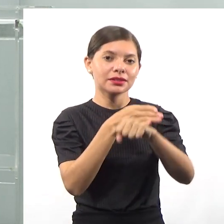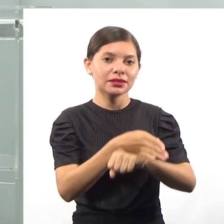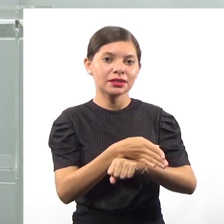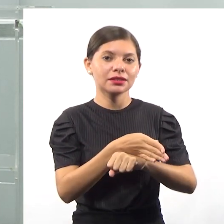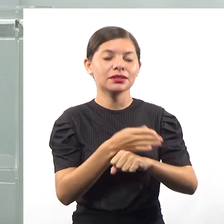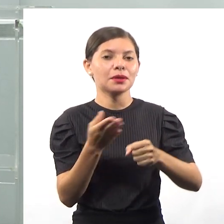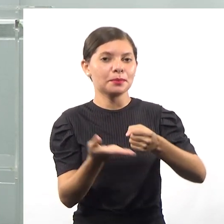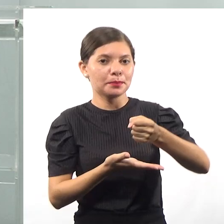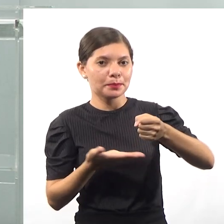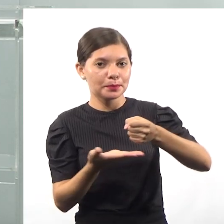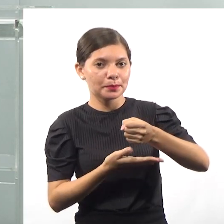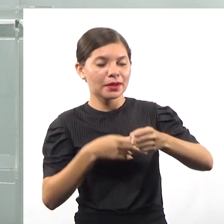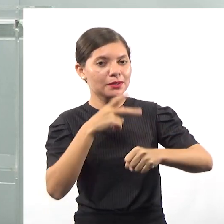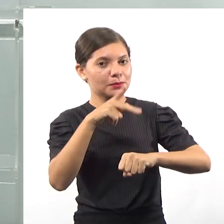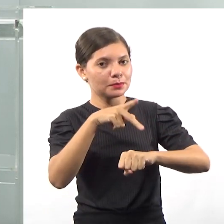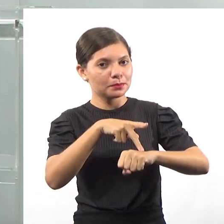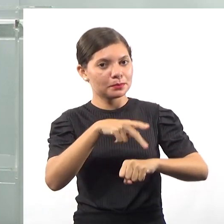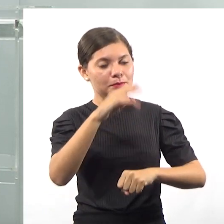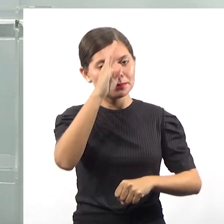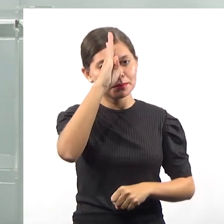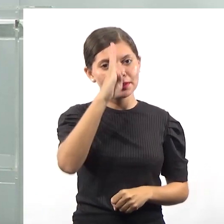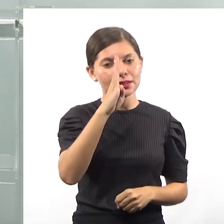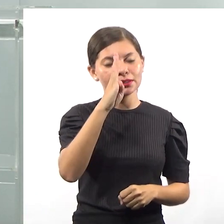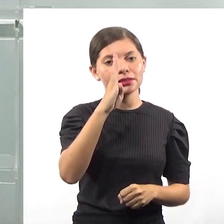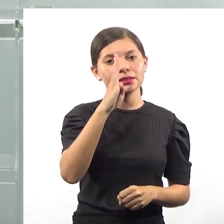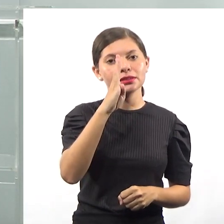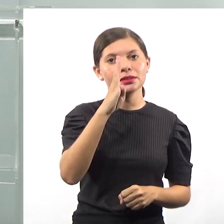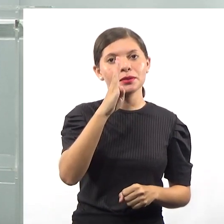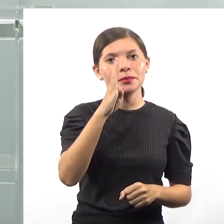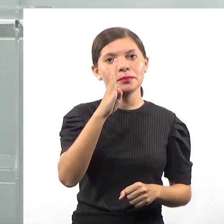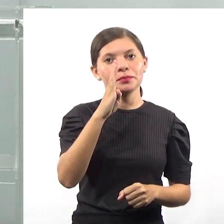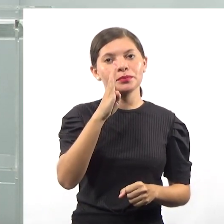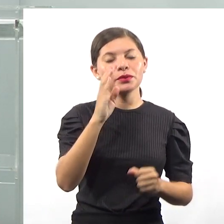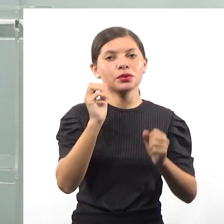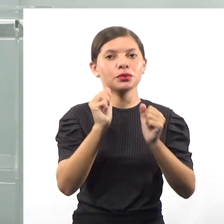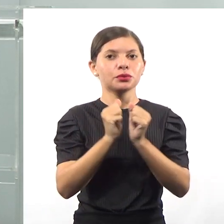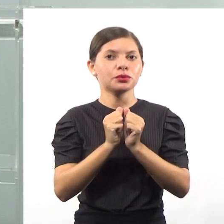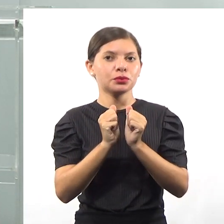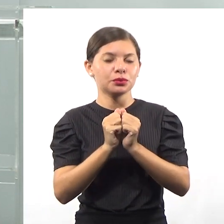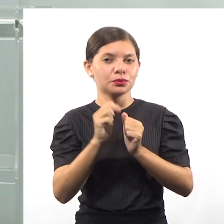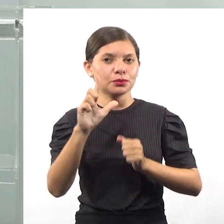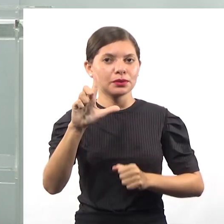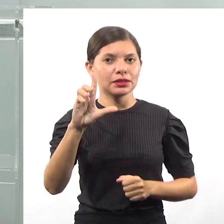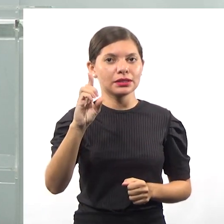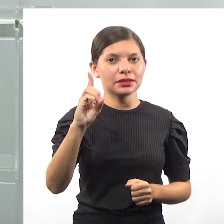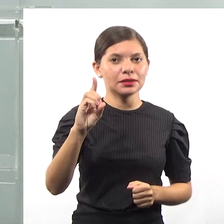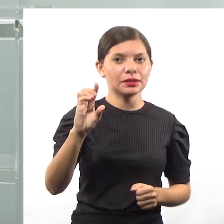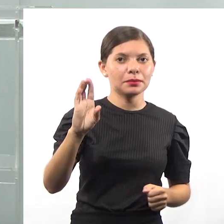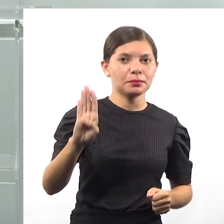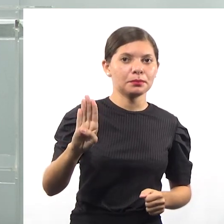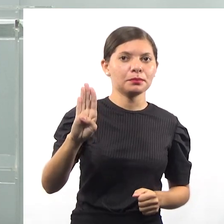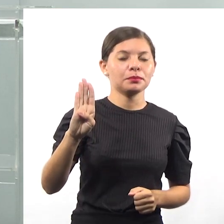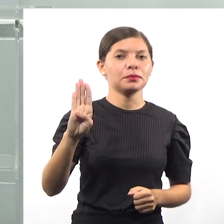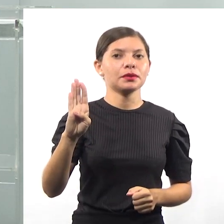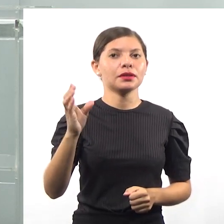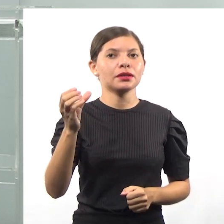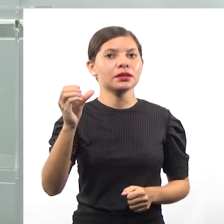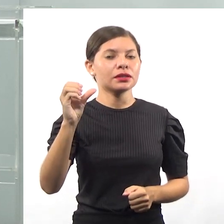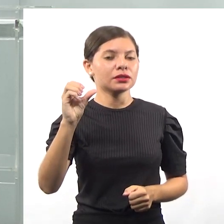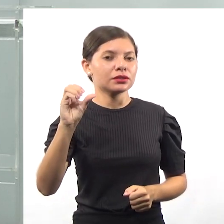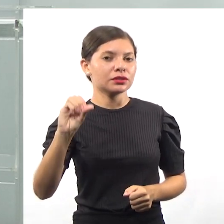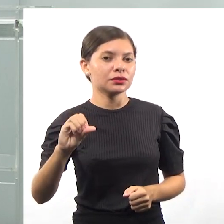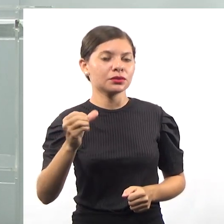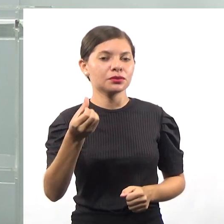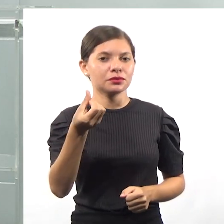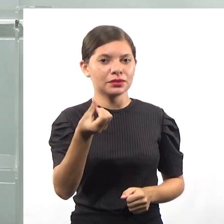acessa a Base Nacional Comum Curricular, acessa o site do Planalto com a LDB 93/94 de